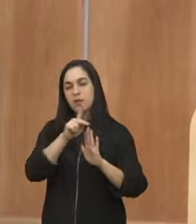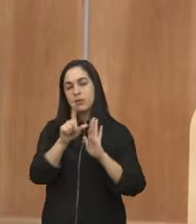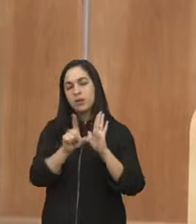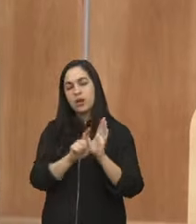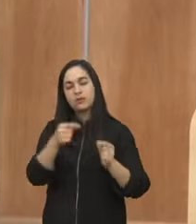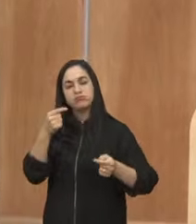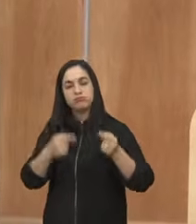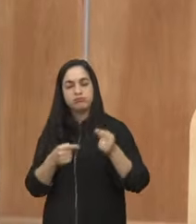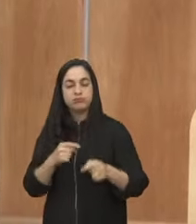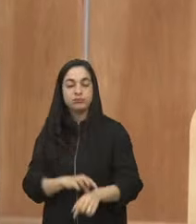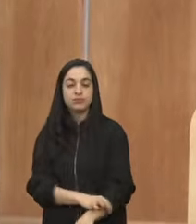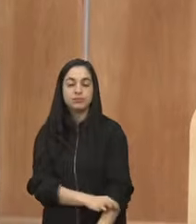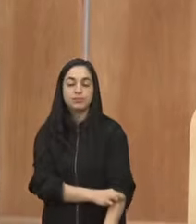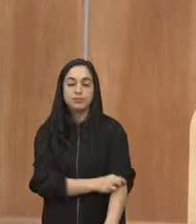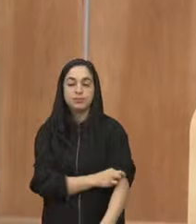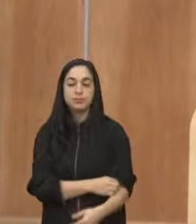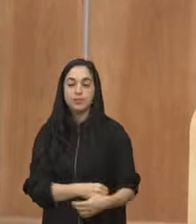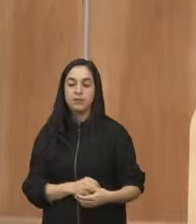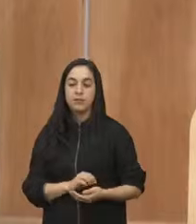bastante propriedade,